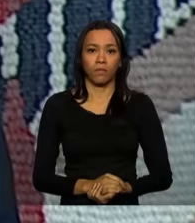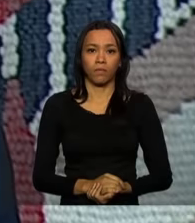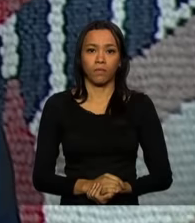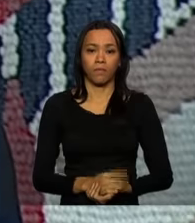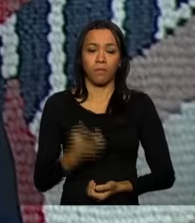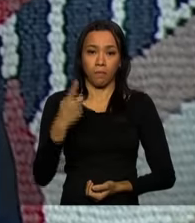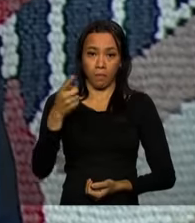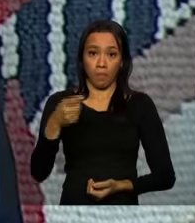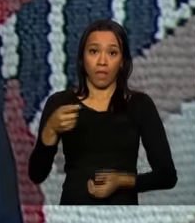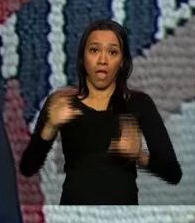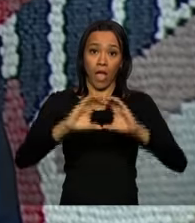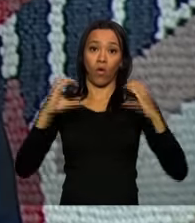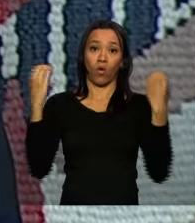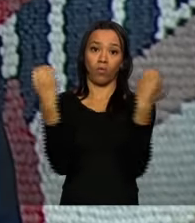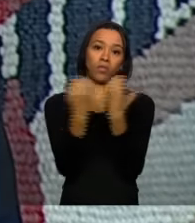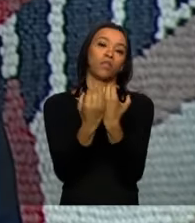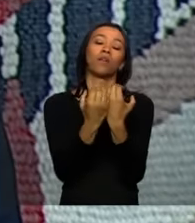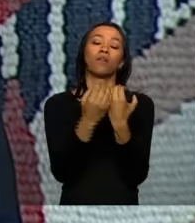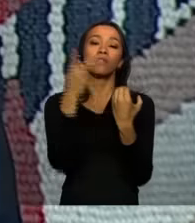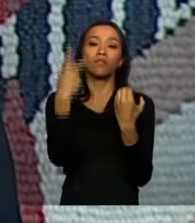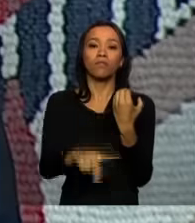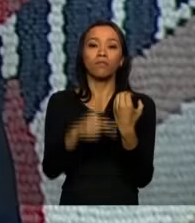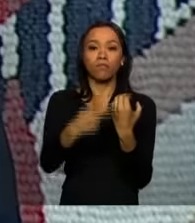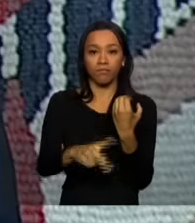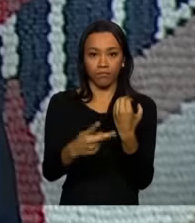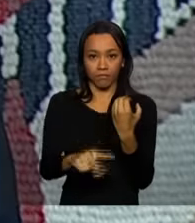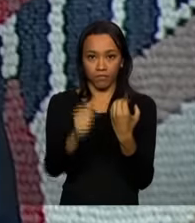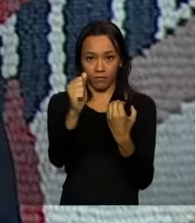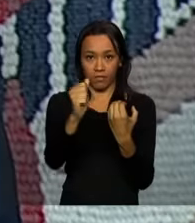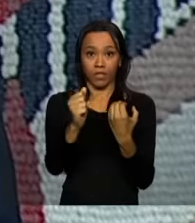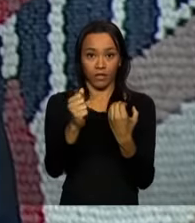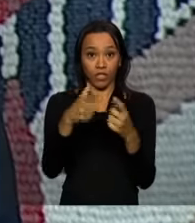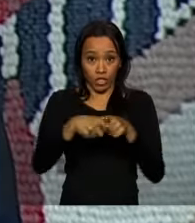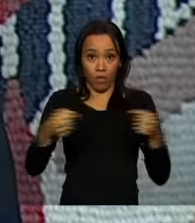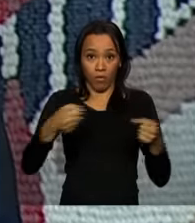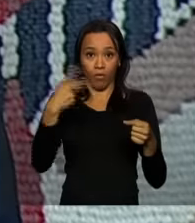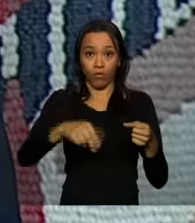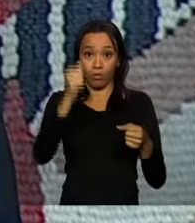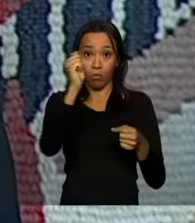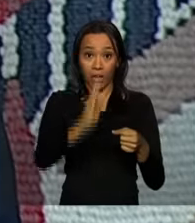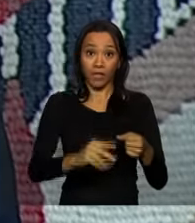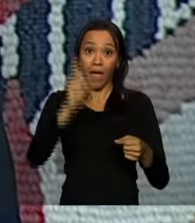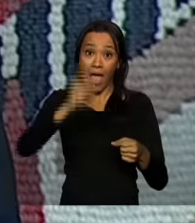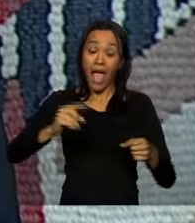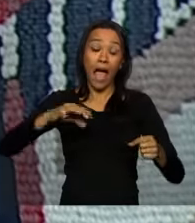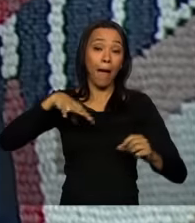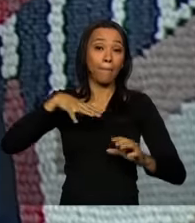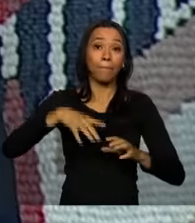a comunidade nipo-brasileira do Brasil é a maior do mundo.